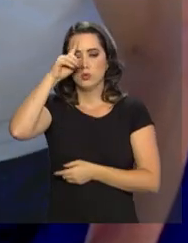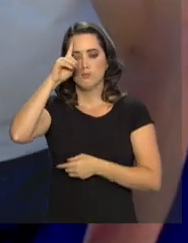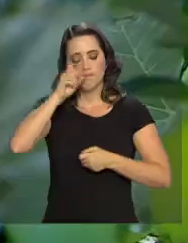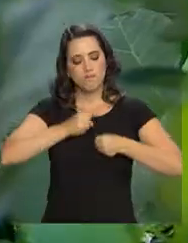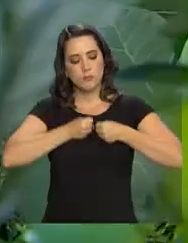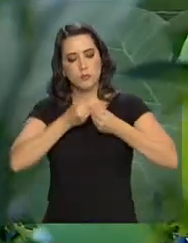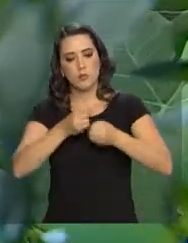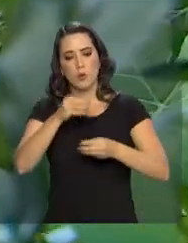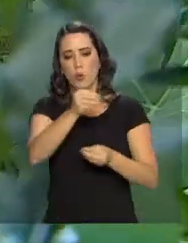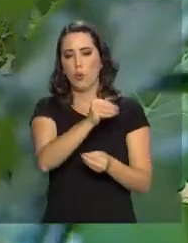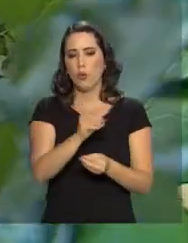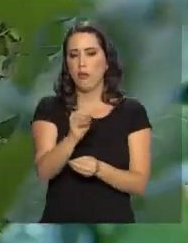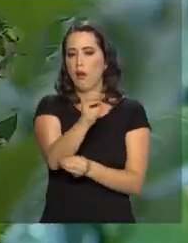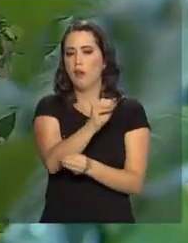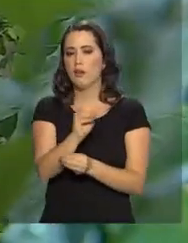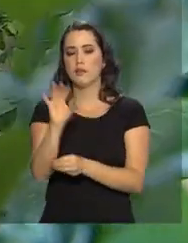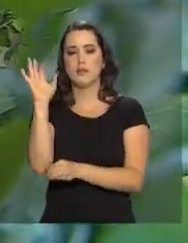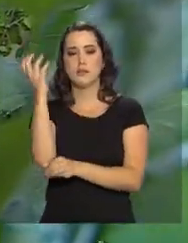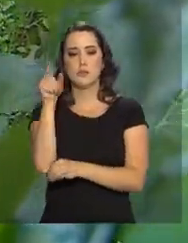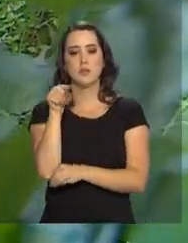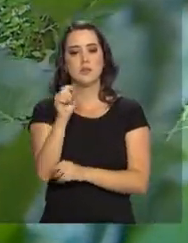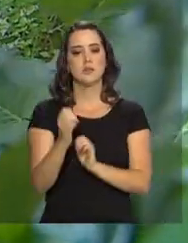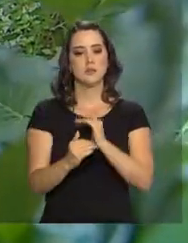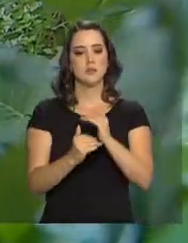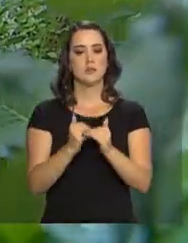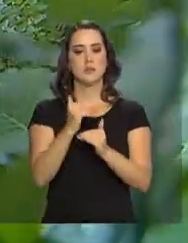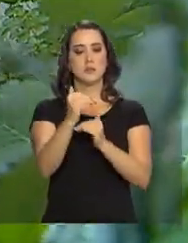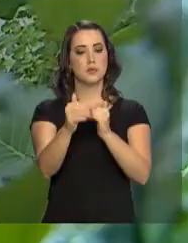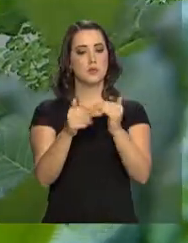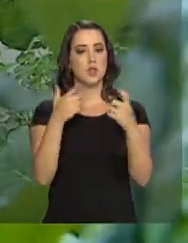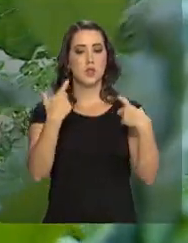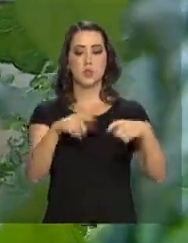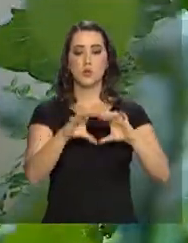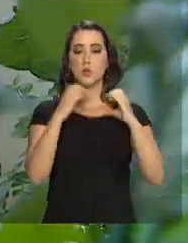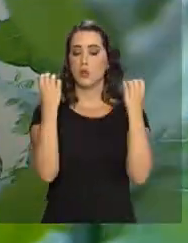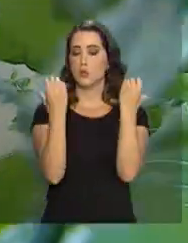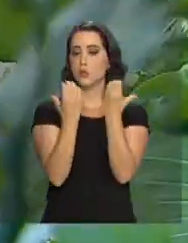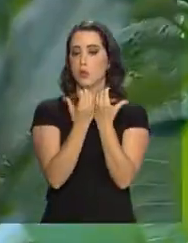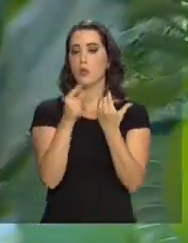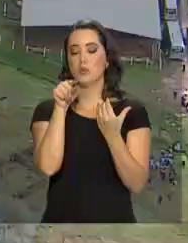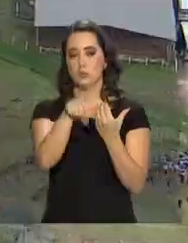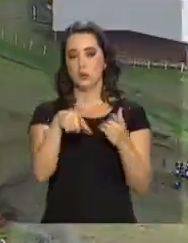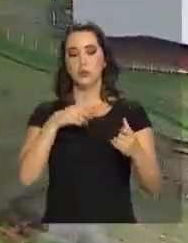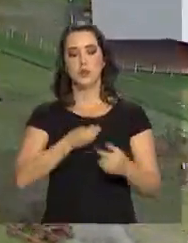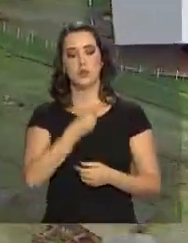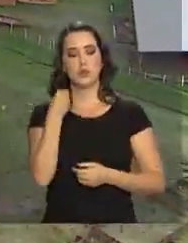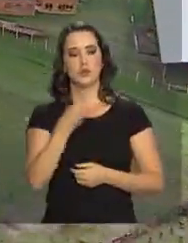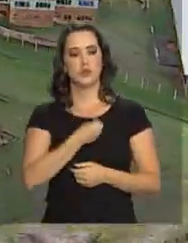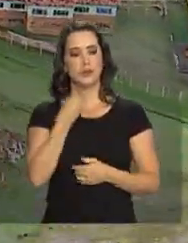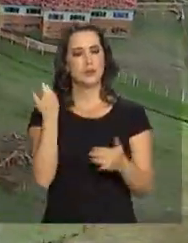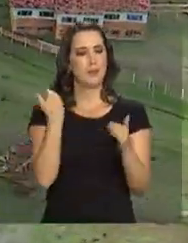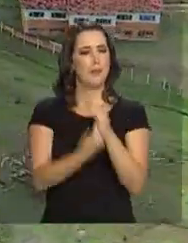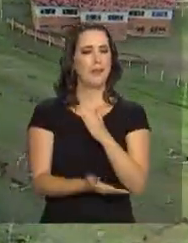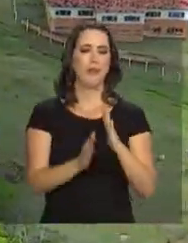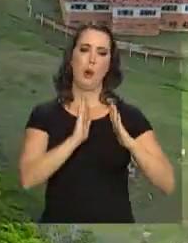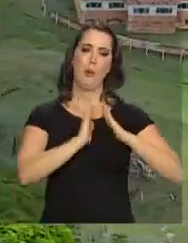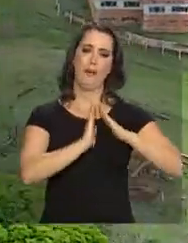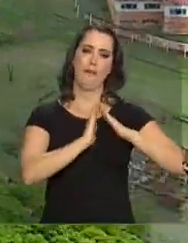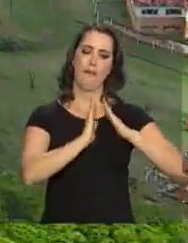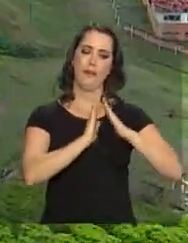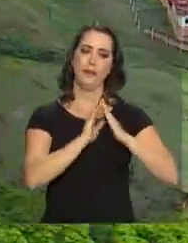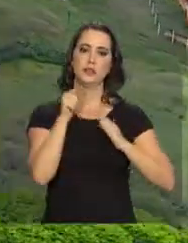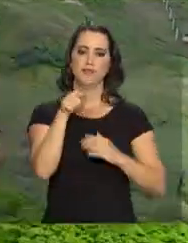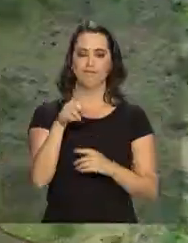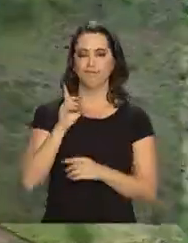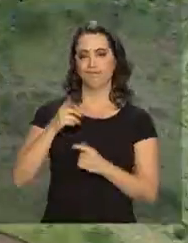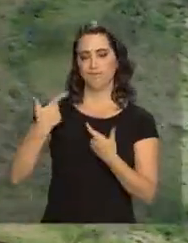paciência. As plantas do seu Zezinho crescem na área comum do condomínio em que vive em Mariana, desde que perdeu a propriedade em Bento